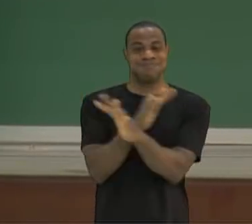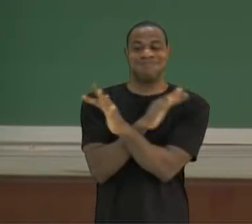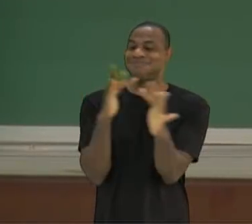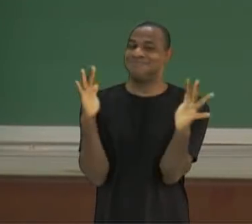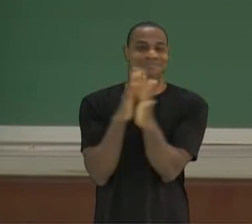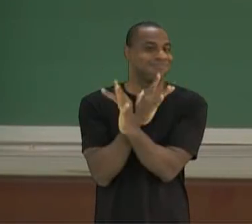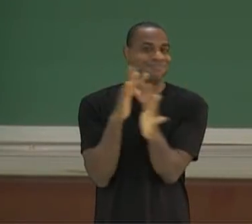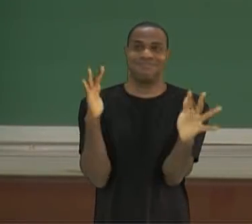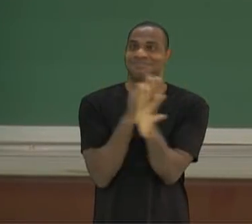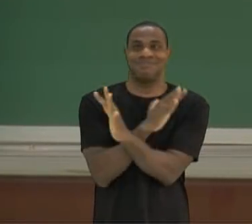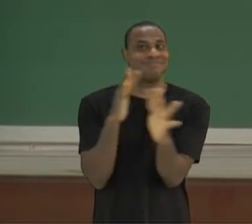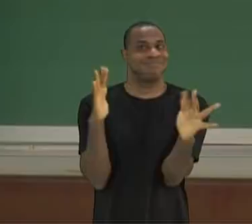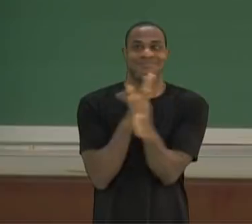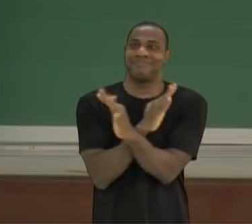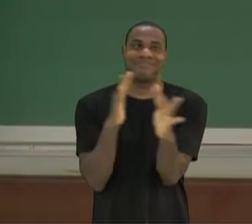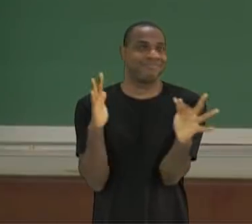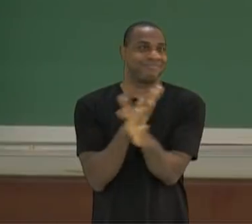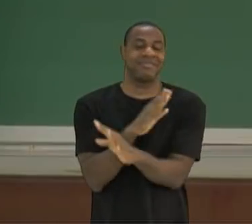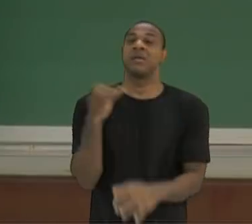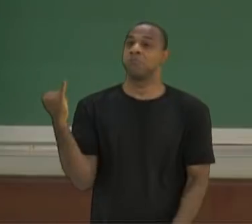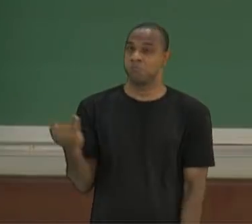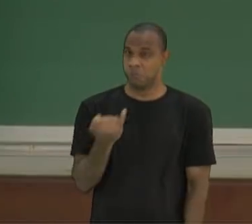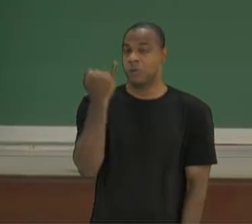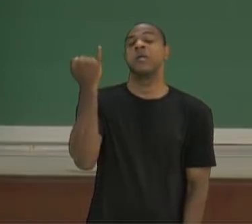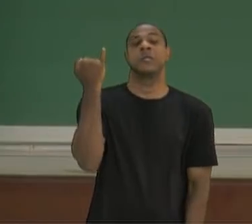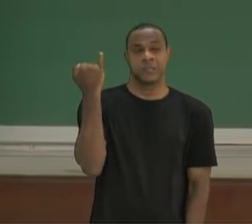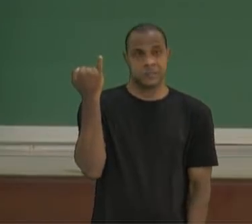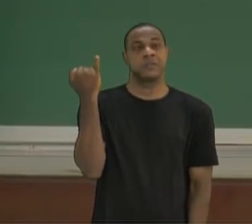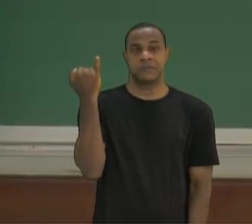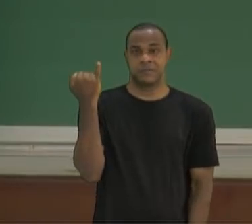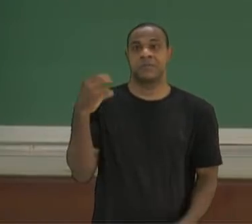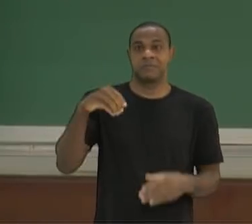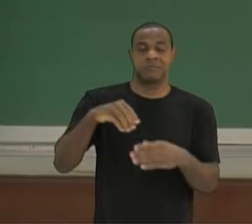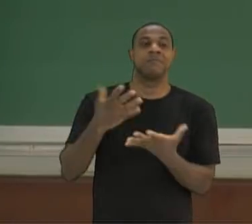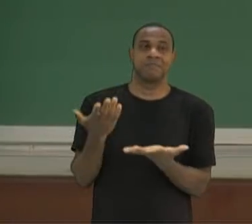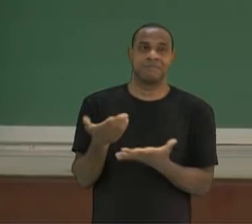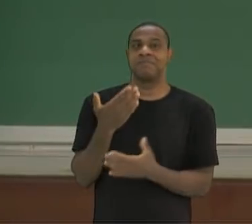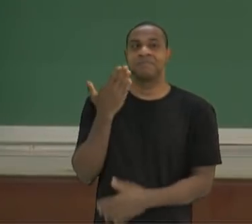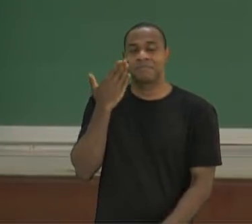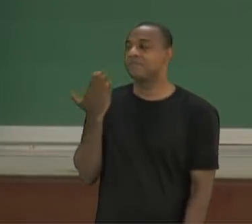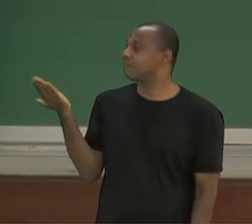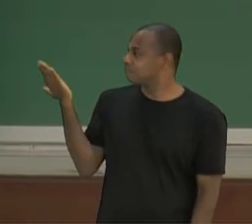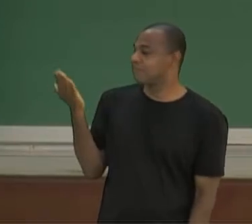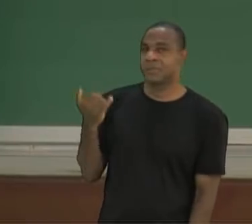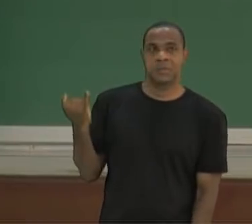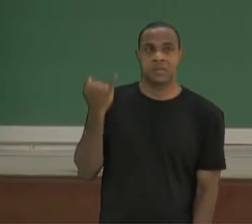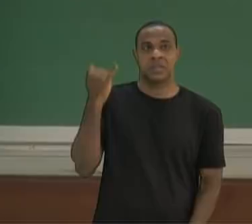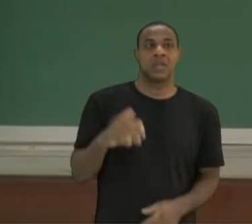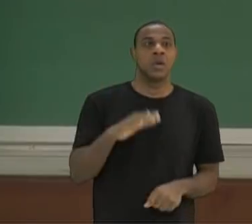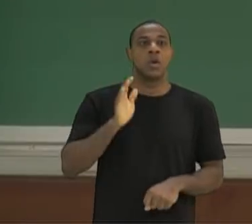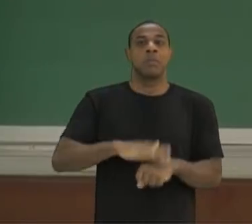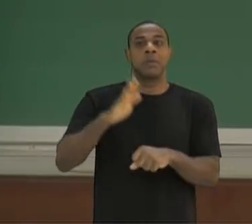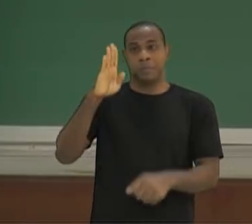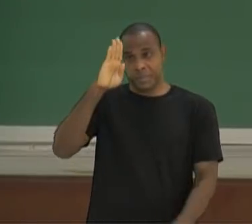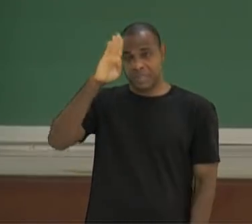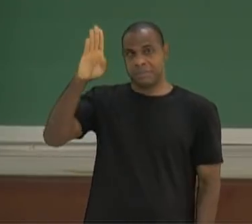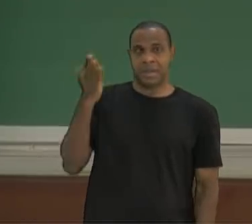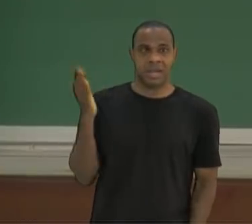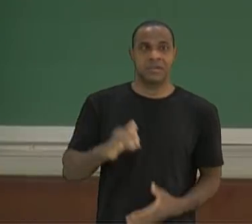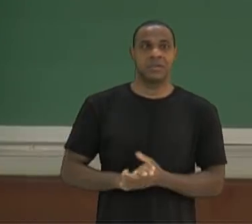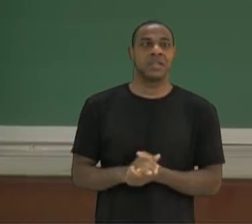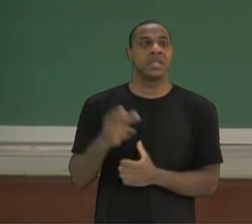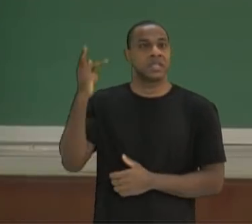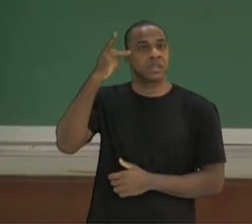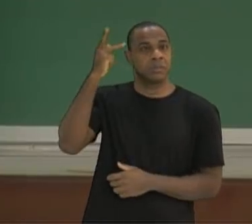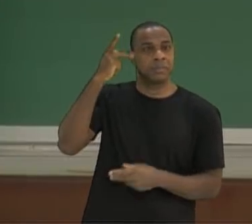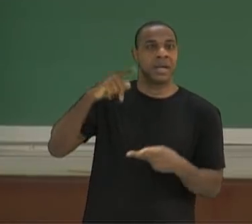circulação, tamanha sua importância, né? Coloquei alguns exemplos ali dos mais centrais, né? Como o de Congonhas e São